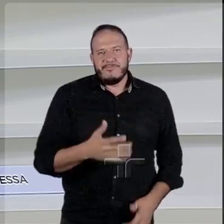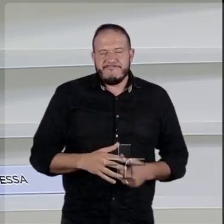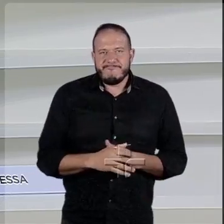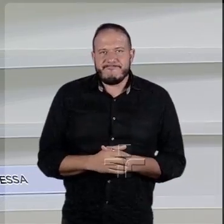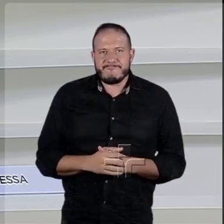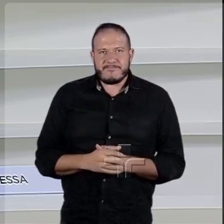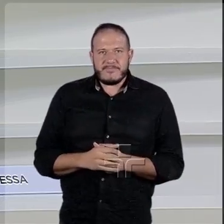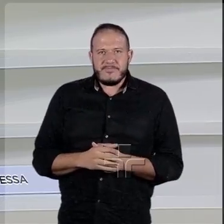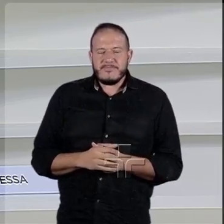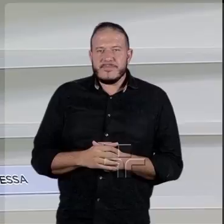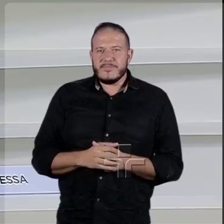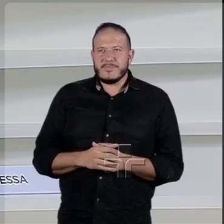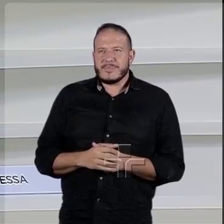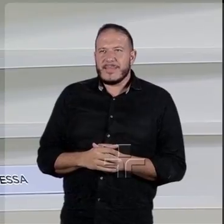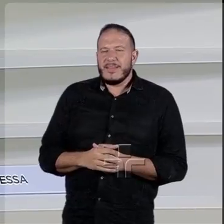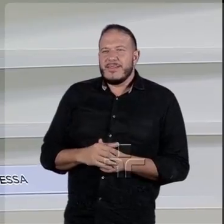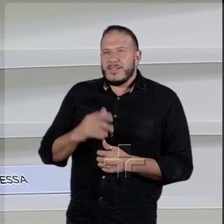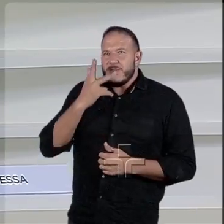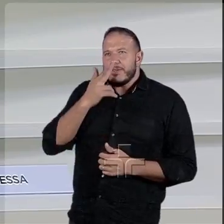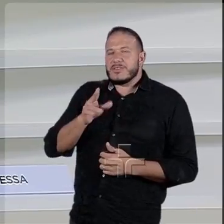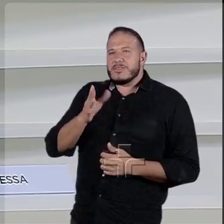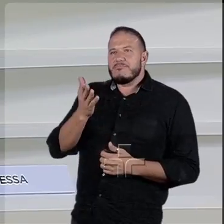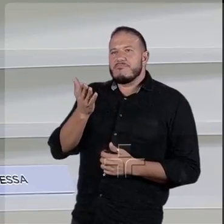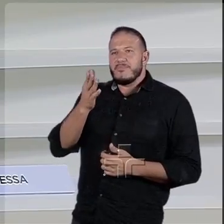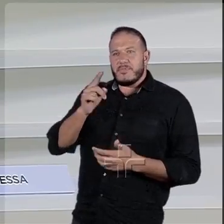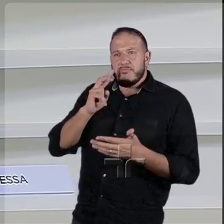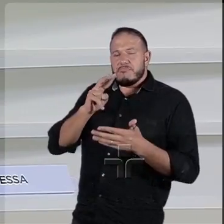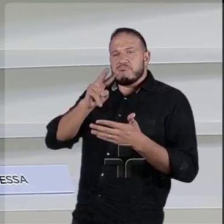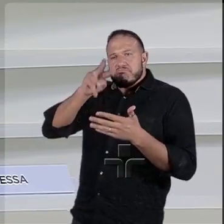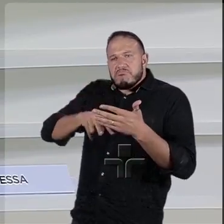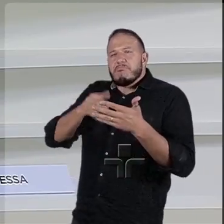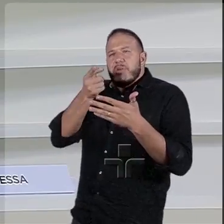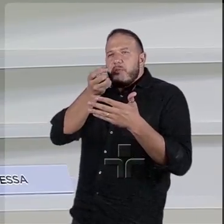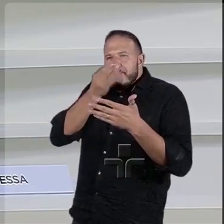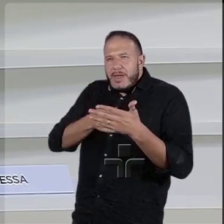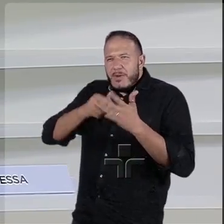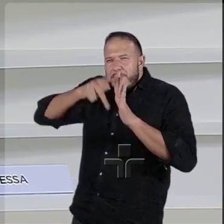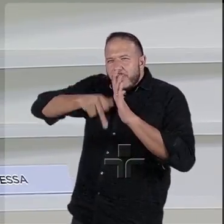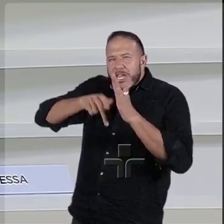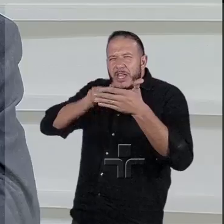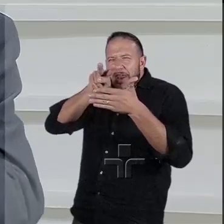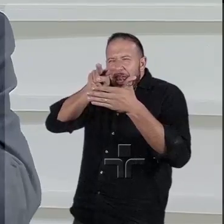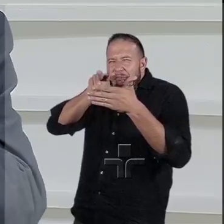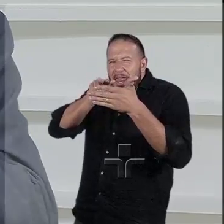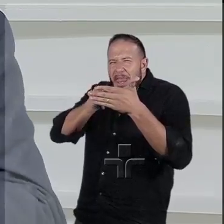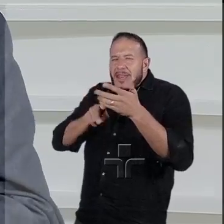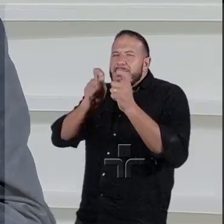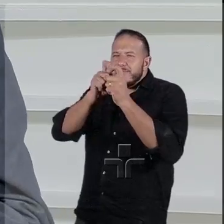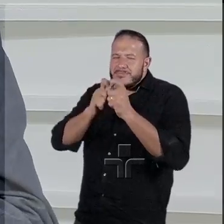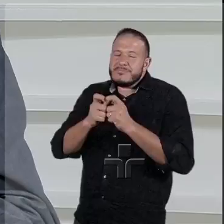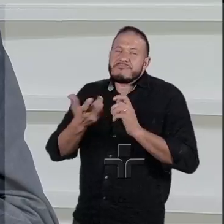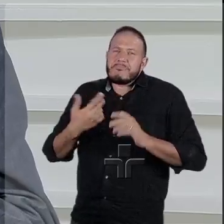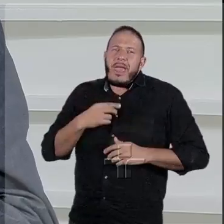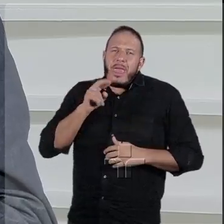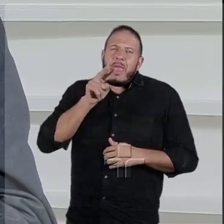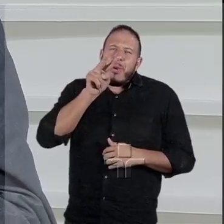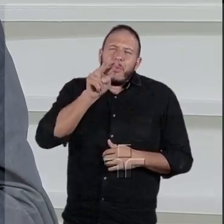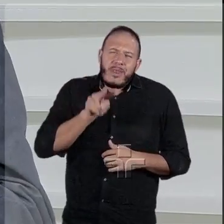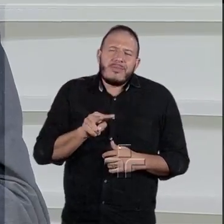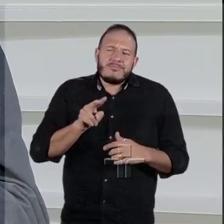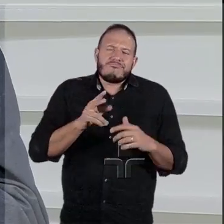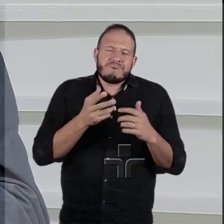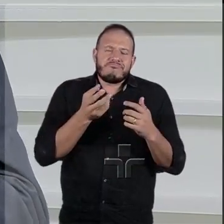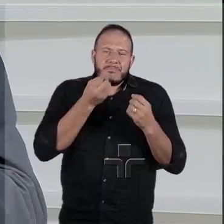que pegou bem, né? Leu bem, né, o projeto que vazou. Eu li razoavelmente, mas eu gostaria